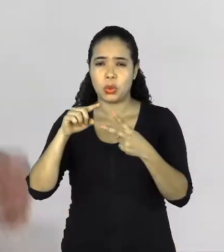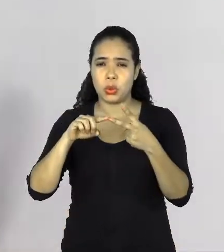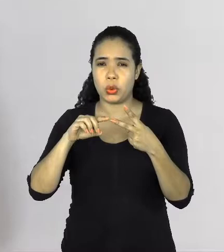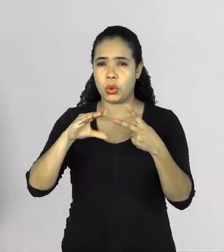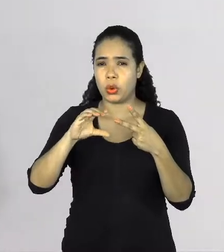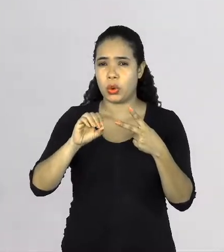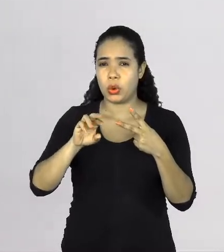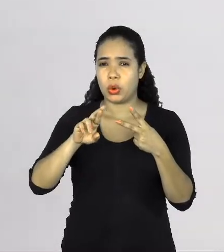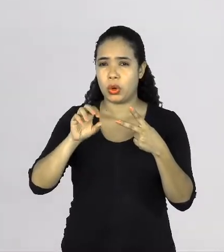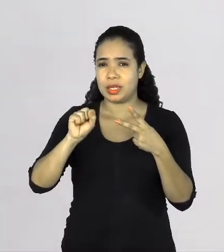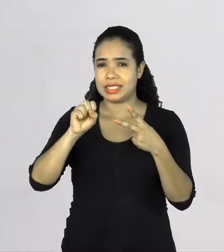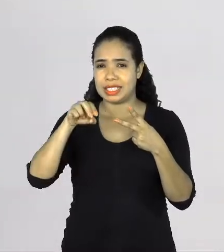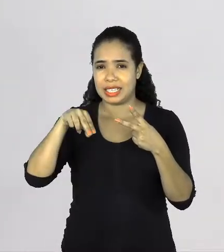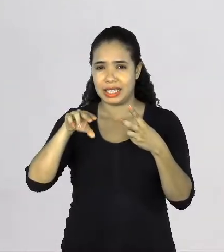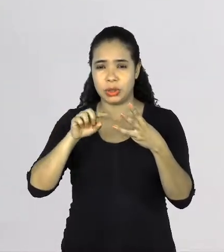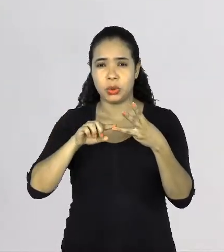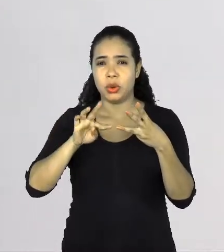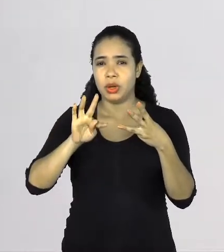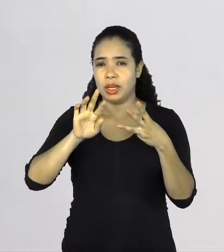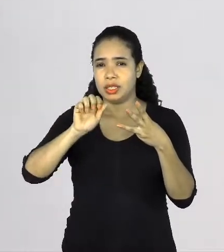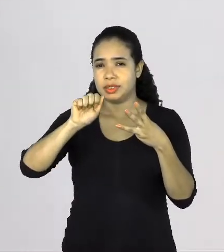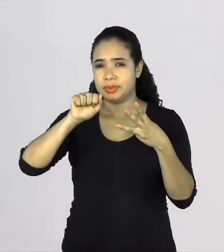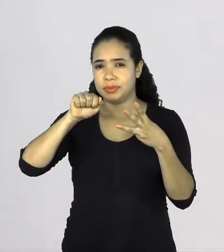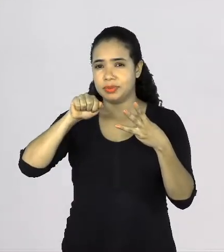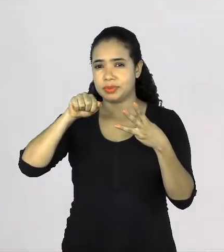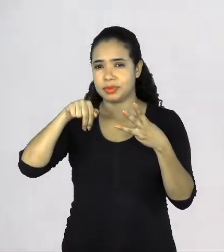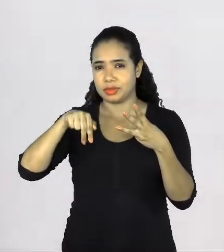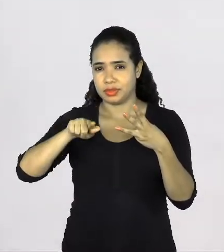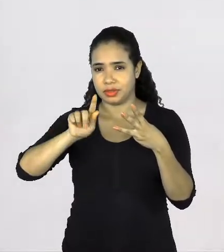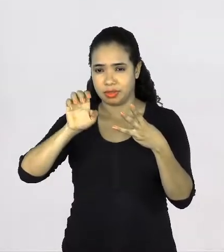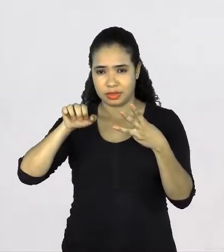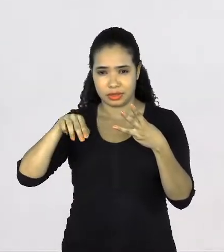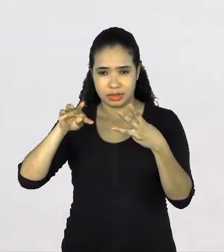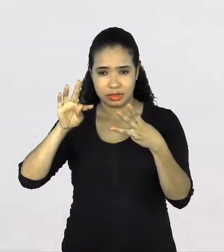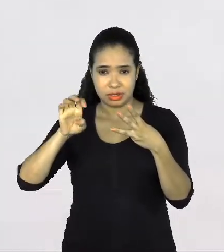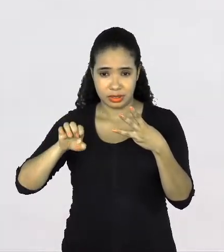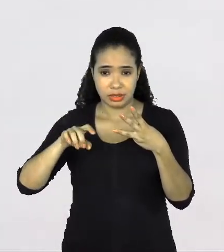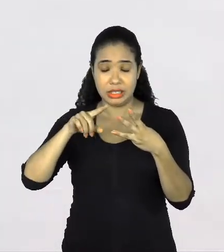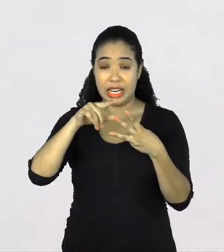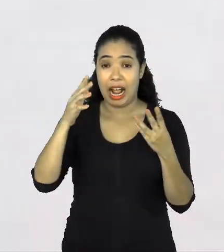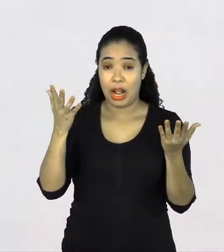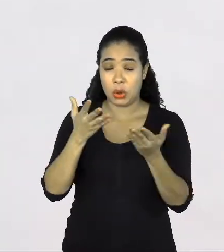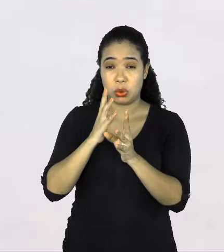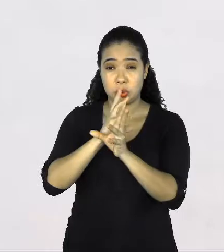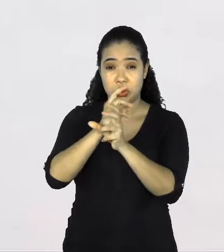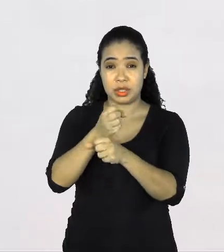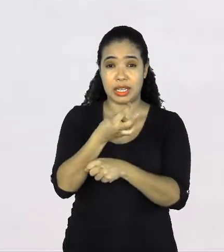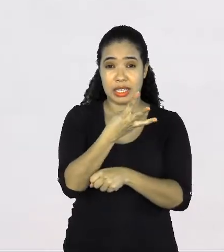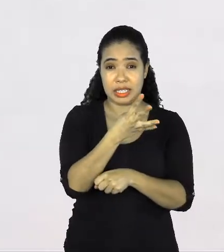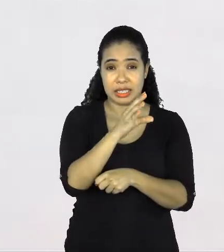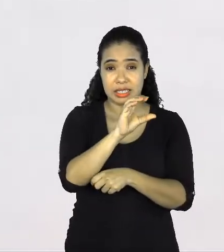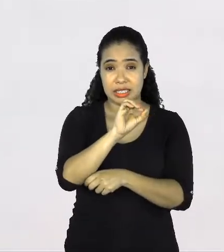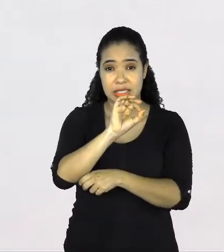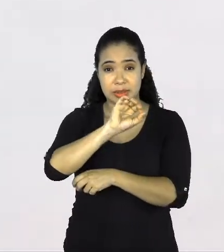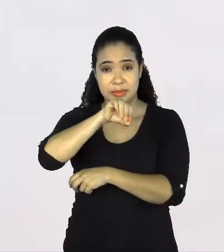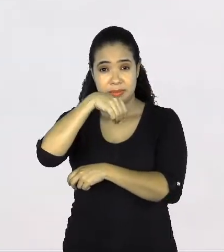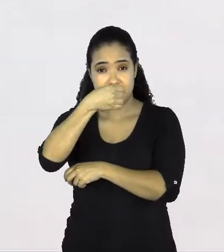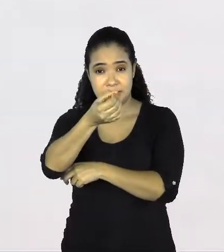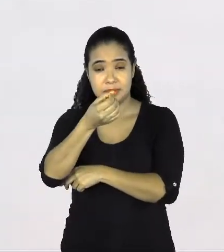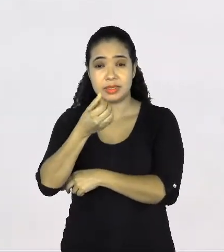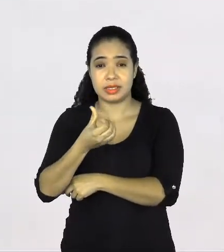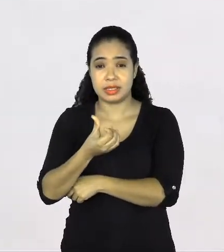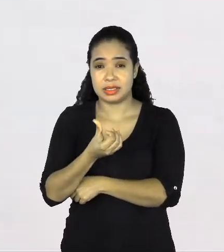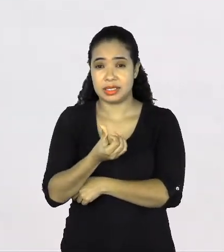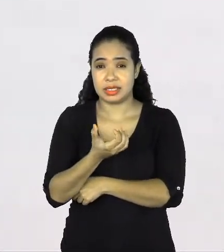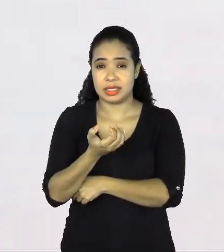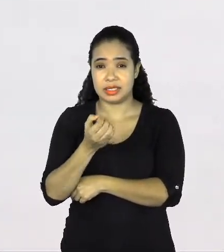as demais razões especiais, que são de 30 e 60 graus, ok? Bom, para fazer essa demonstração, eu vou me valer